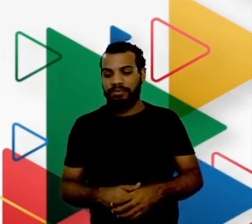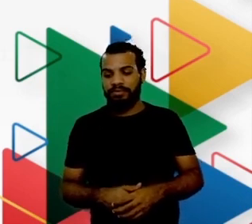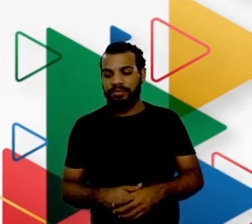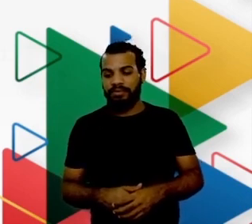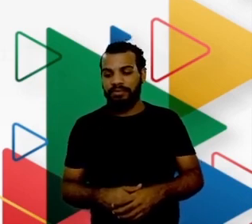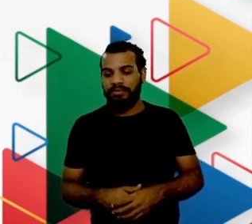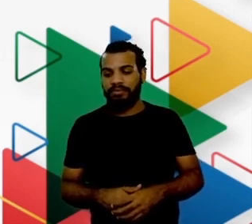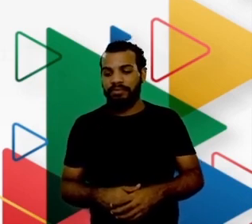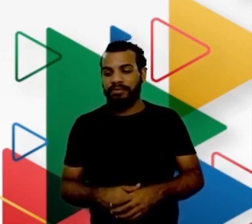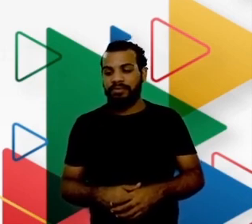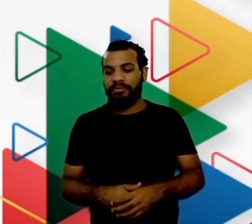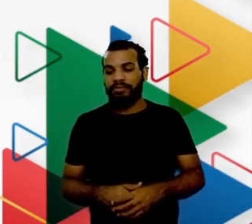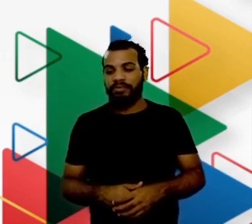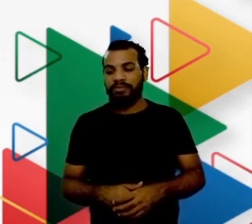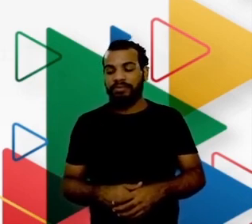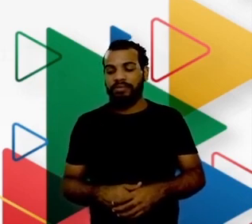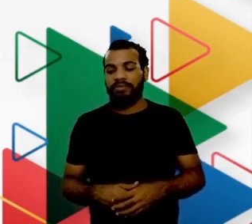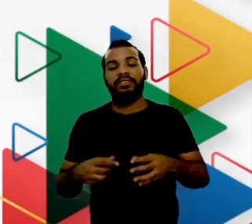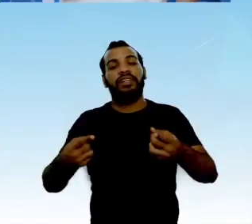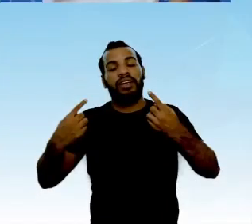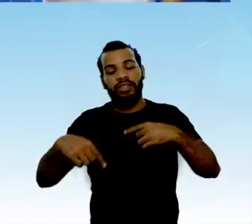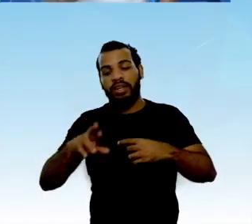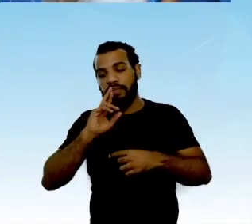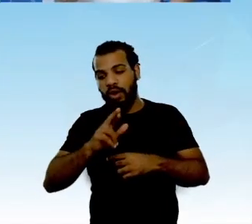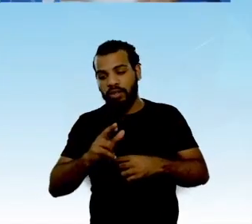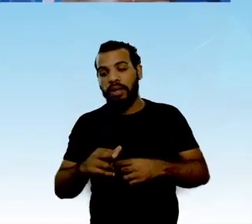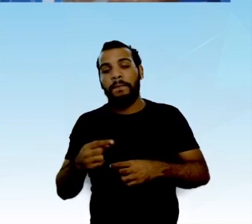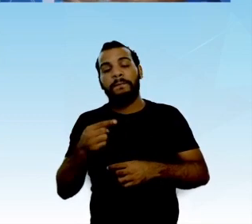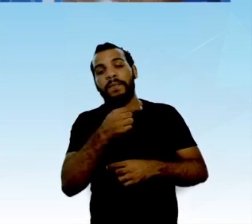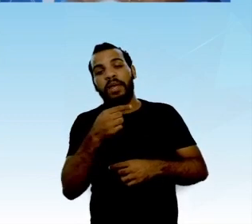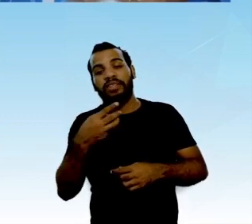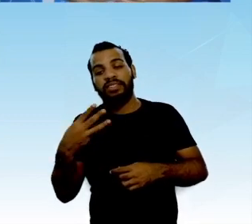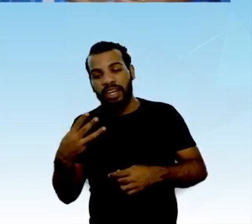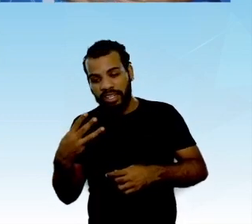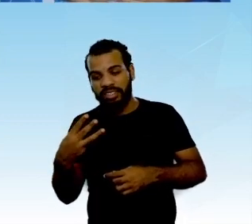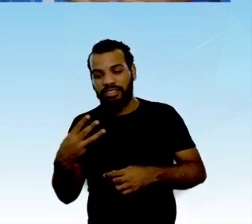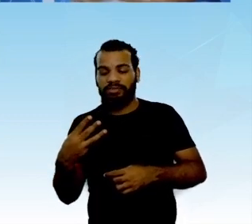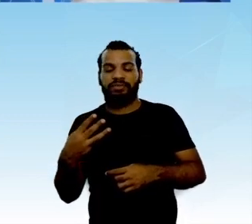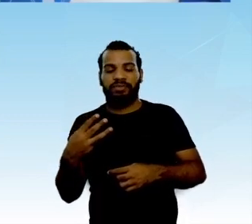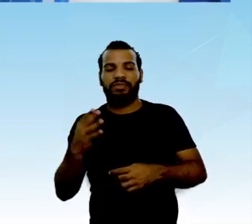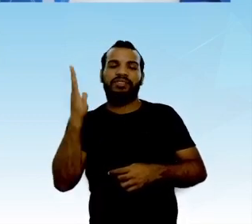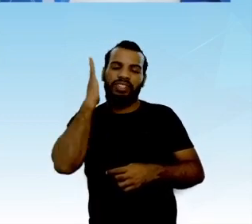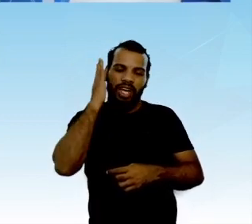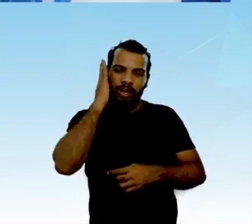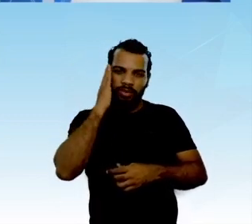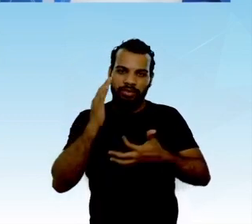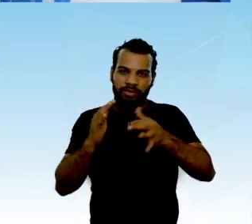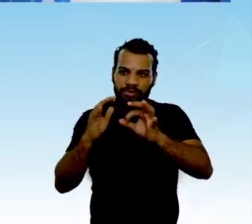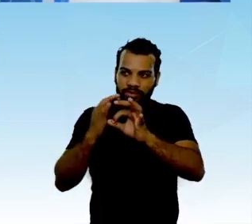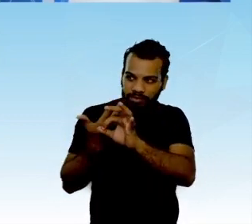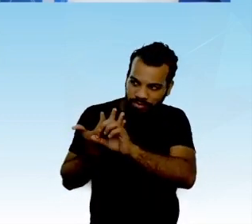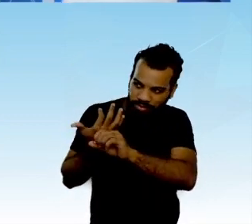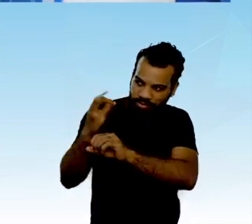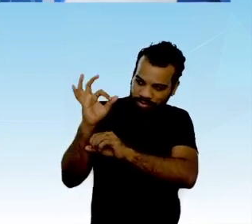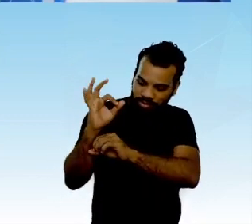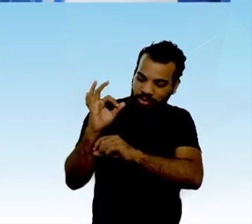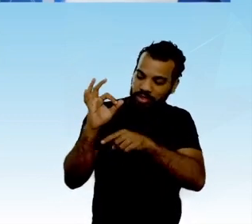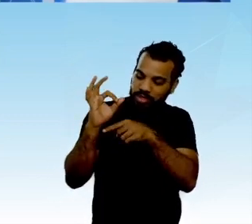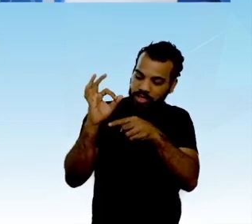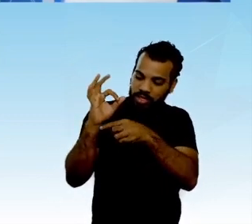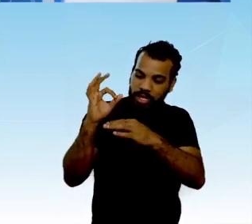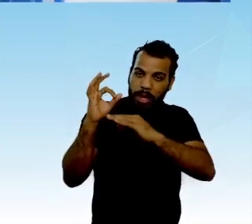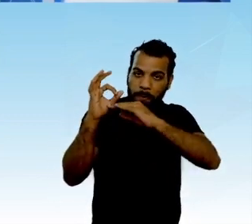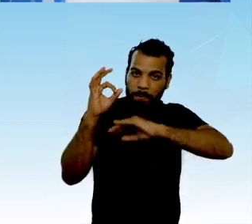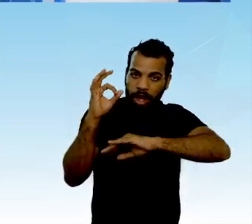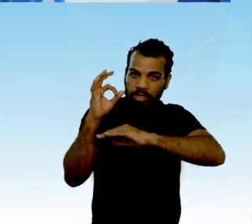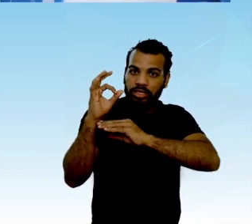resposta menos 3. Porque tu sabe que na potência de 10, tu repete a base e opera